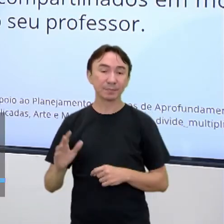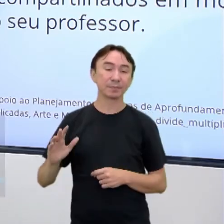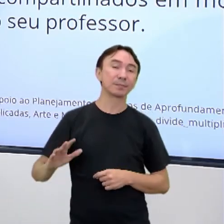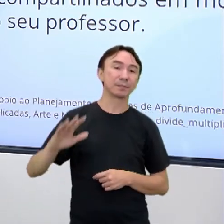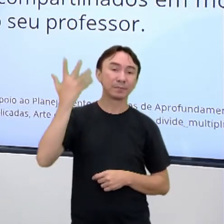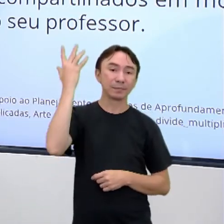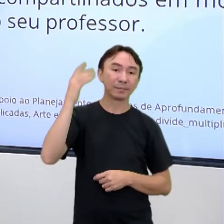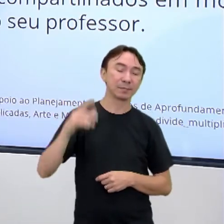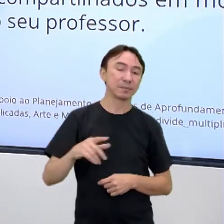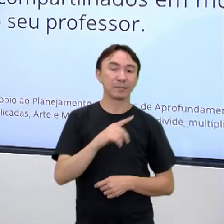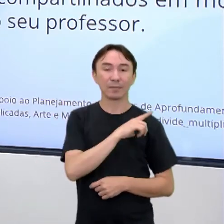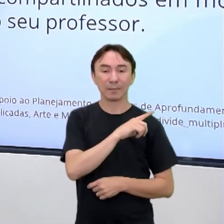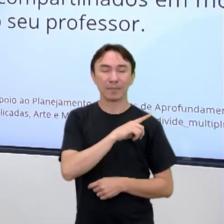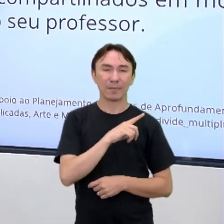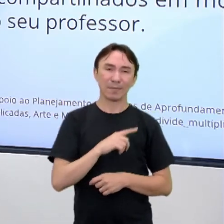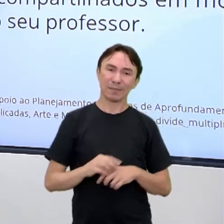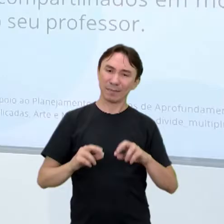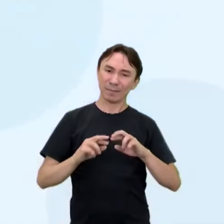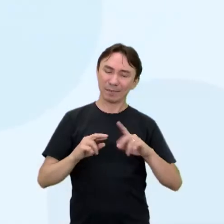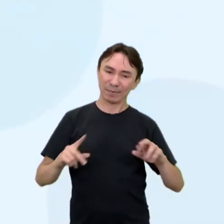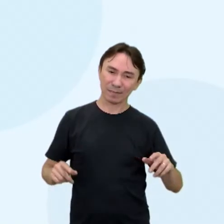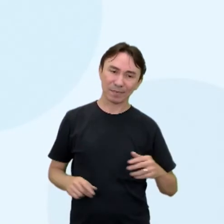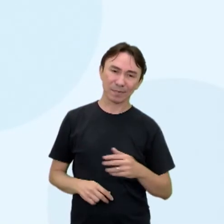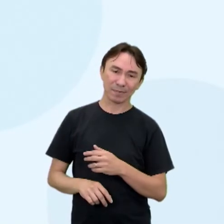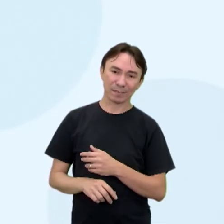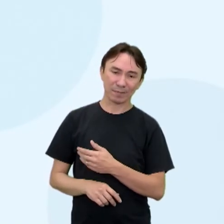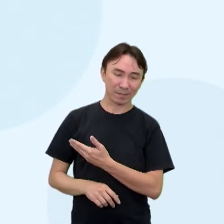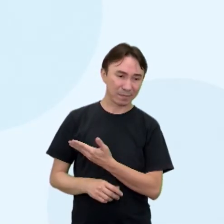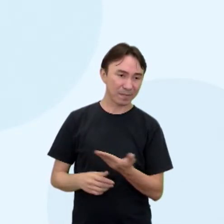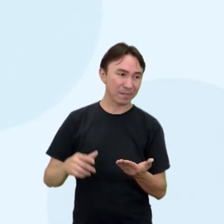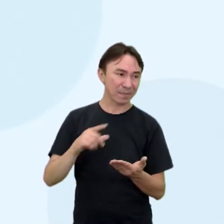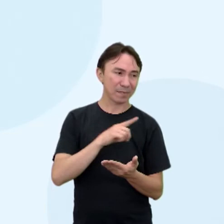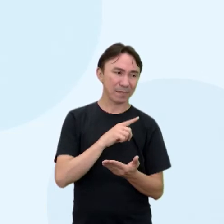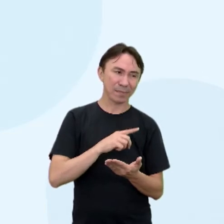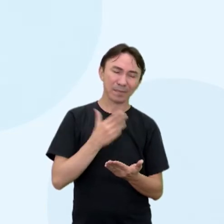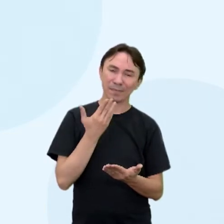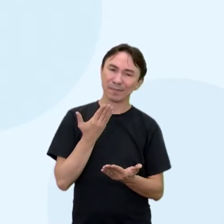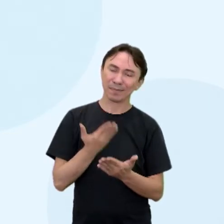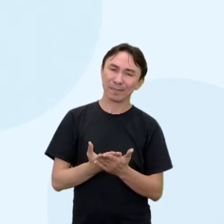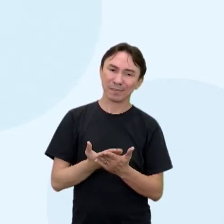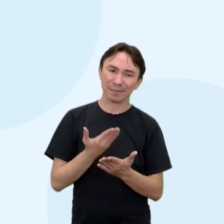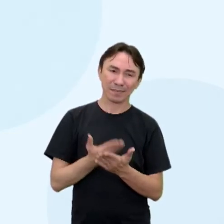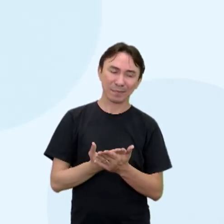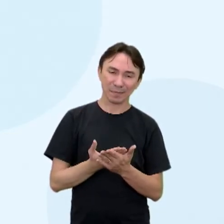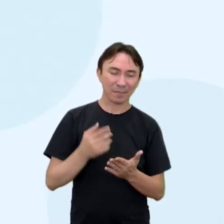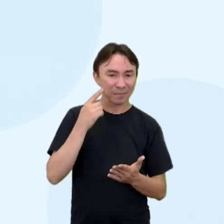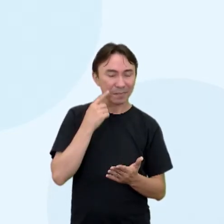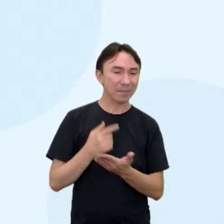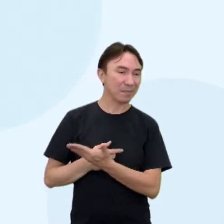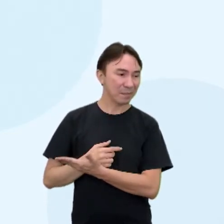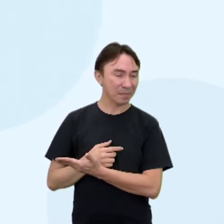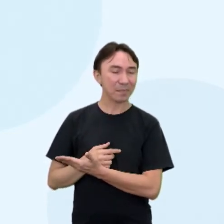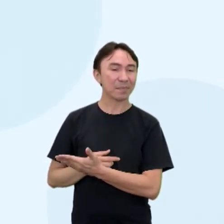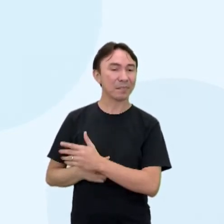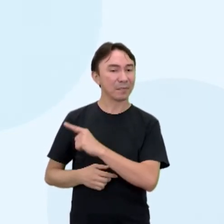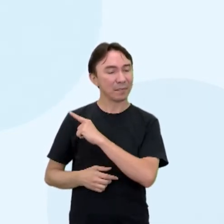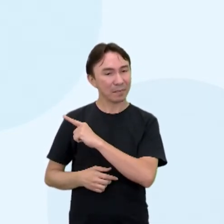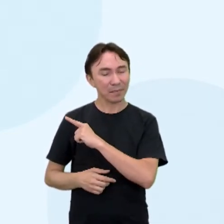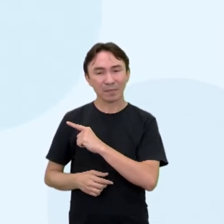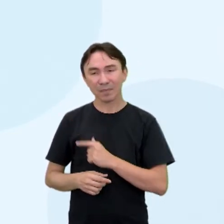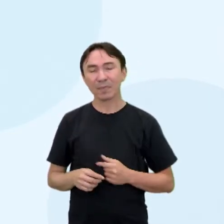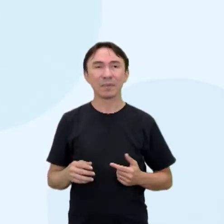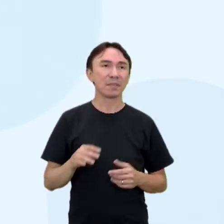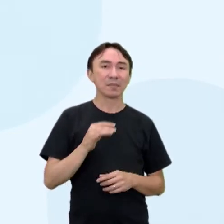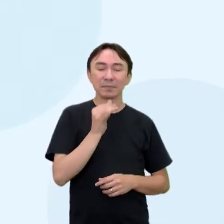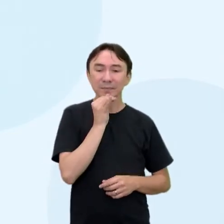com antecedência, né? Essa é a ideia, realizando estudos, tá? E pesquisas de maneira assíncrona, né? Você vai estar lá sozinho, não vai